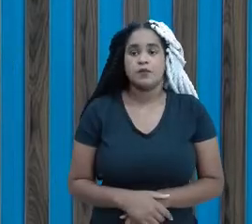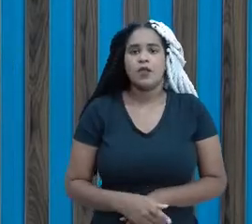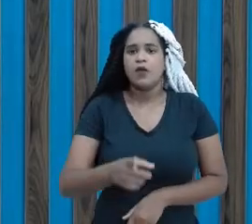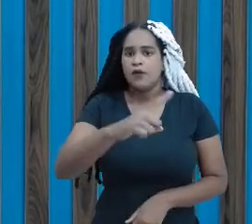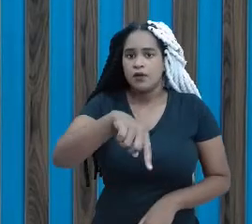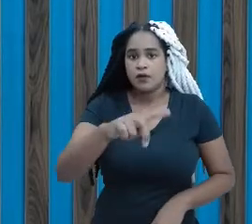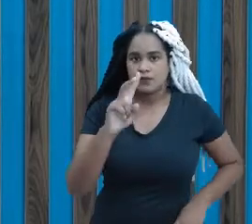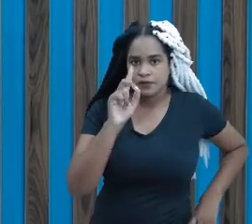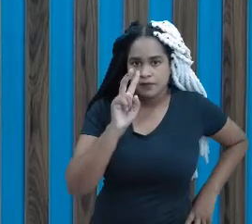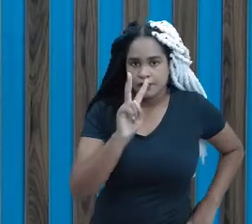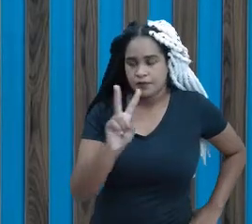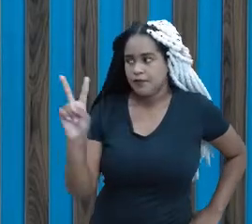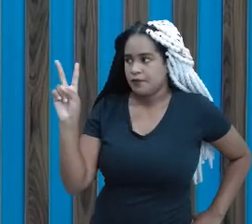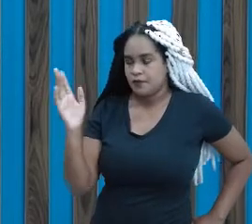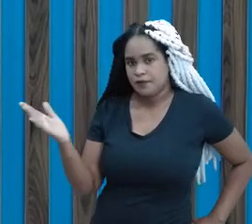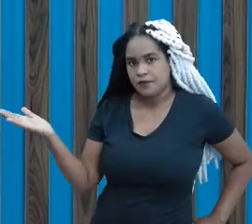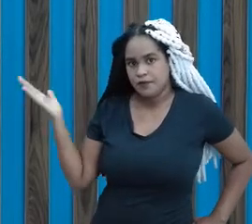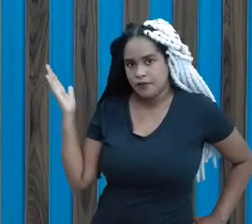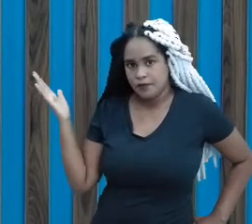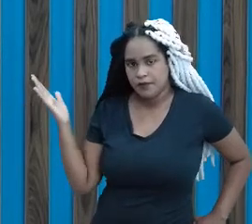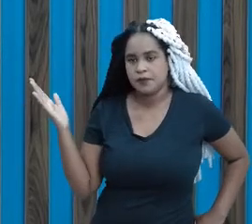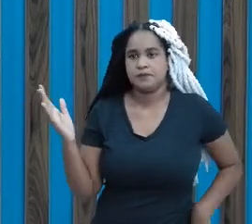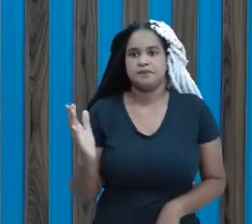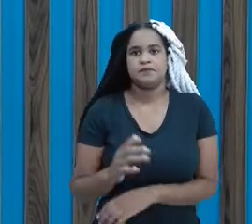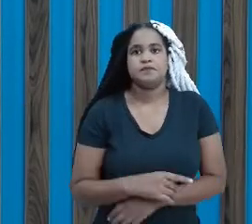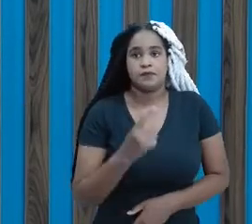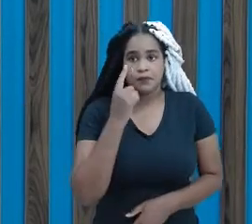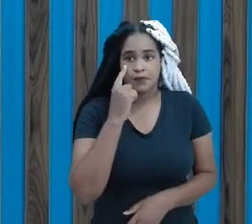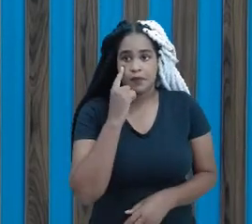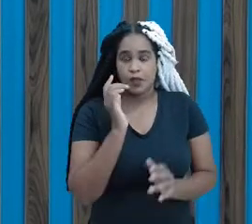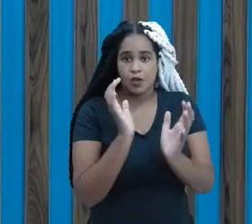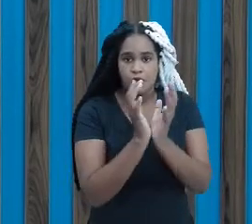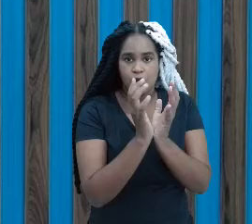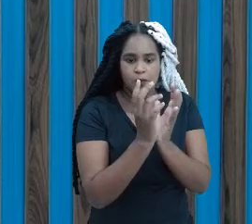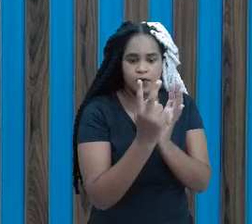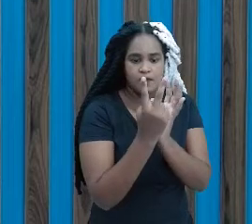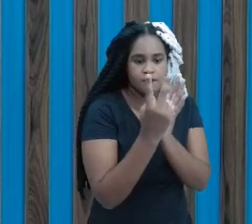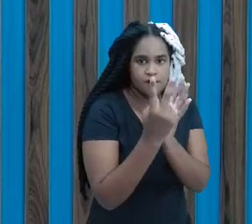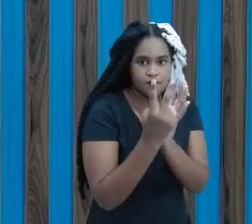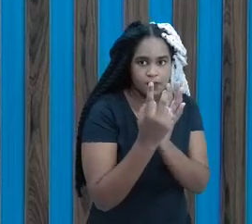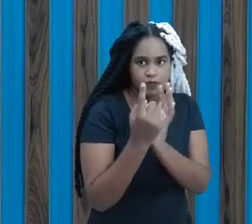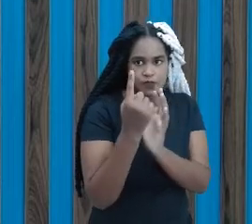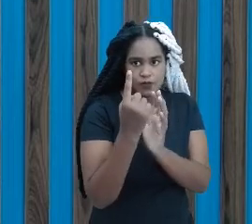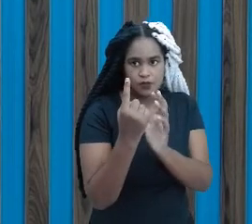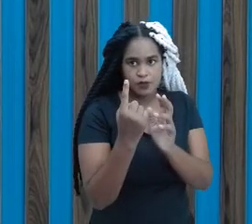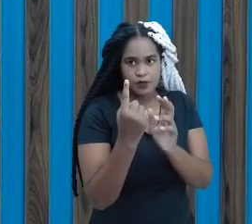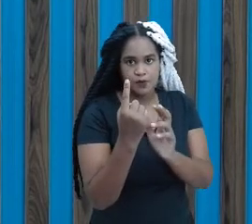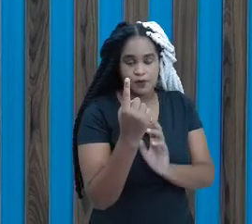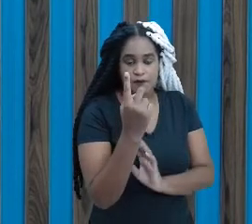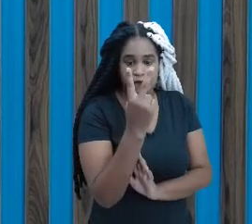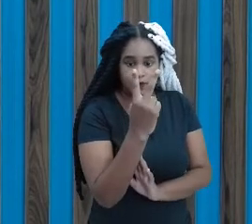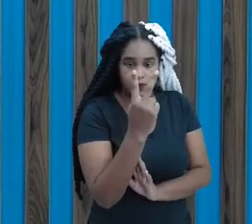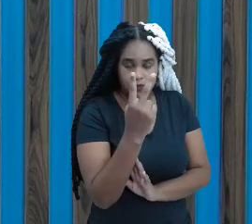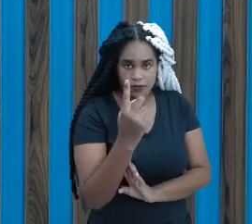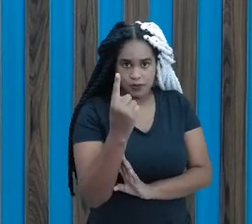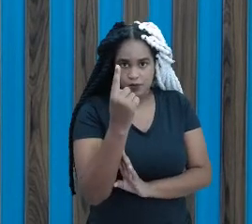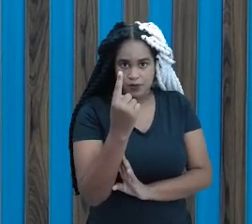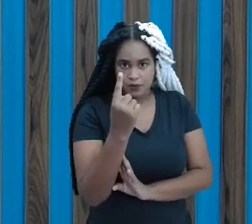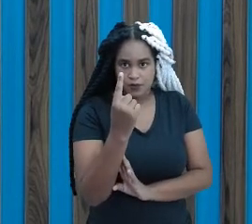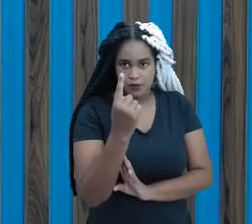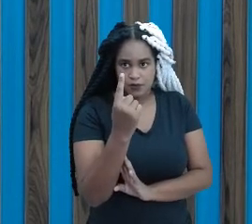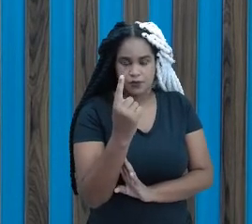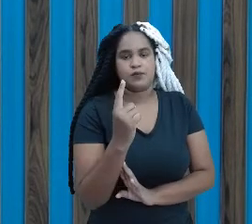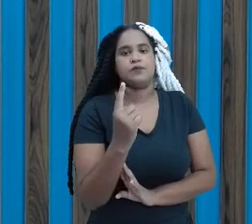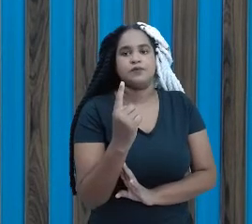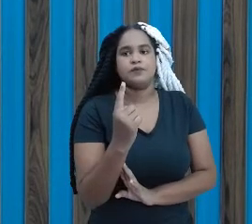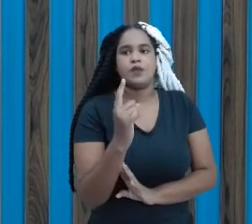vendo aqui esse cariótipo. Nesse cariótipo, a gente está vendo aqui, ó, o par 21 não é mais